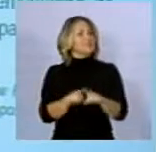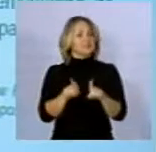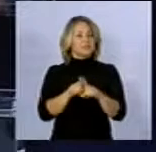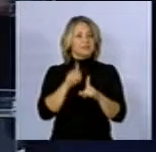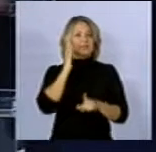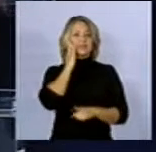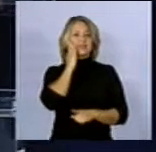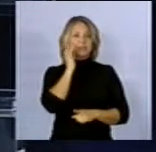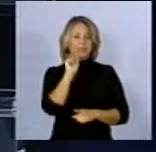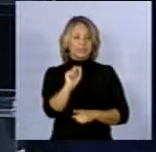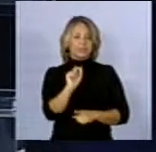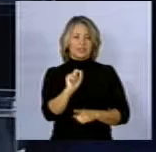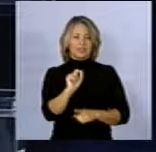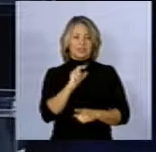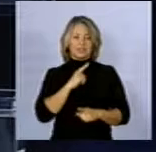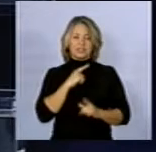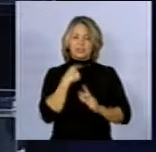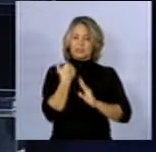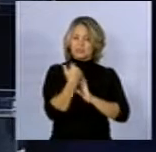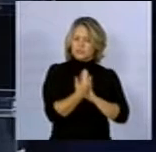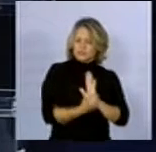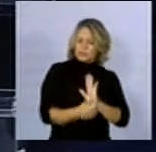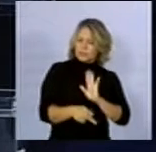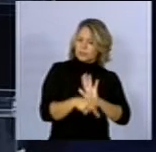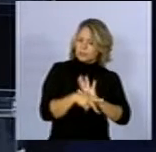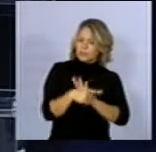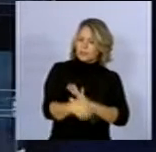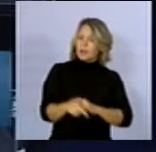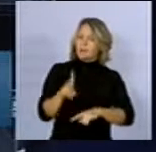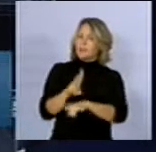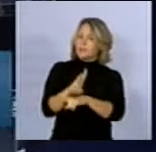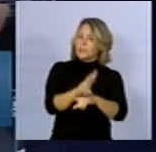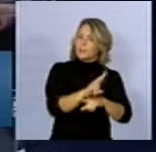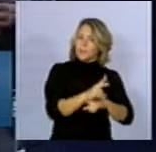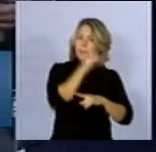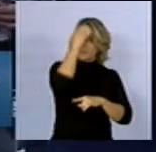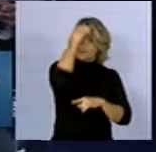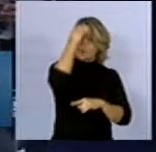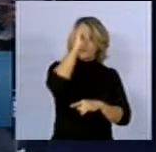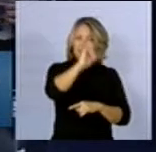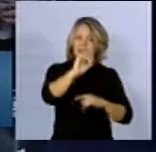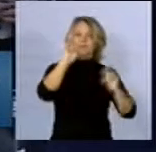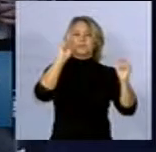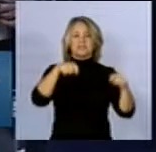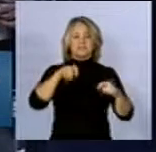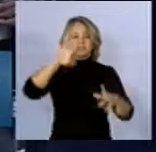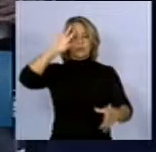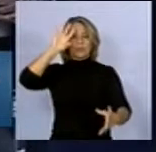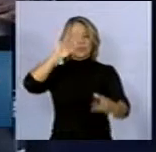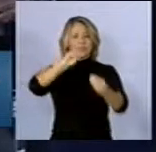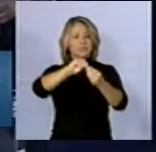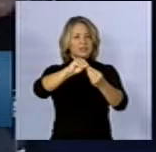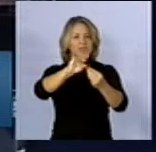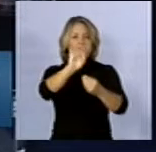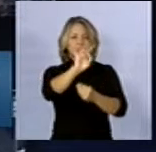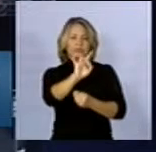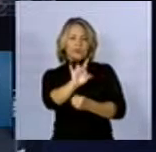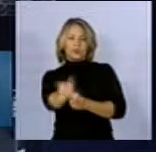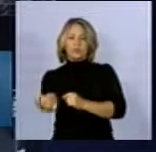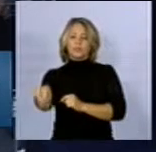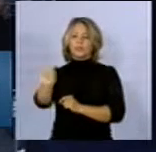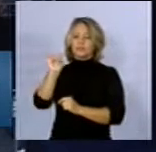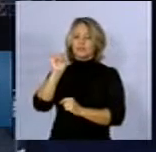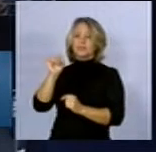consideram que medidas de precaução devem ser complementares e não uma alternativa para os padrões